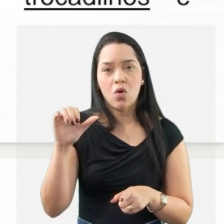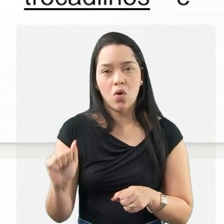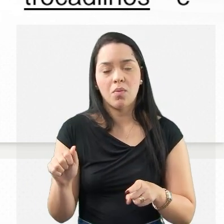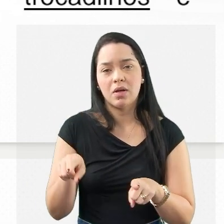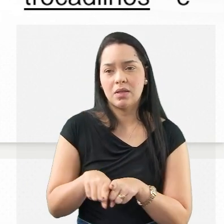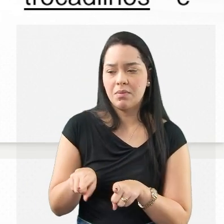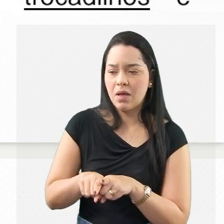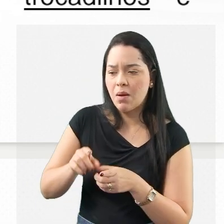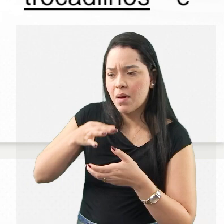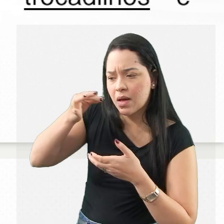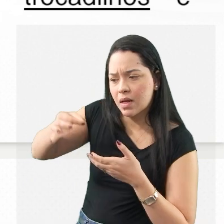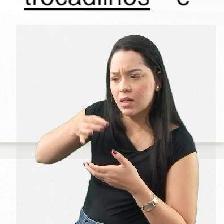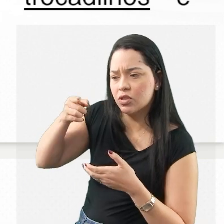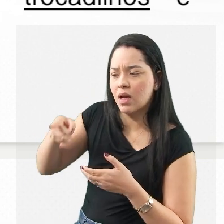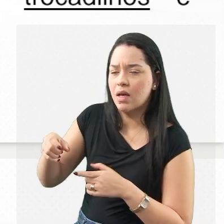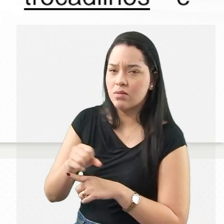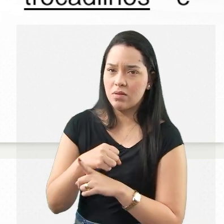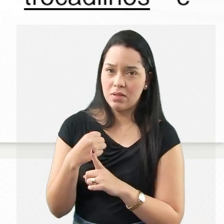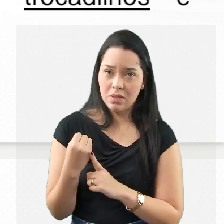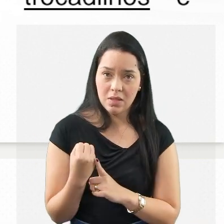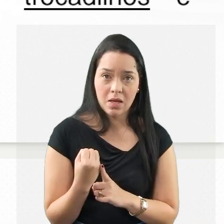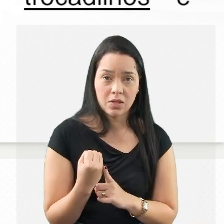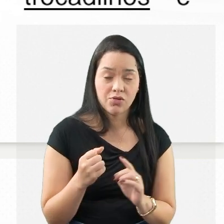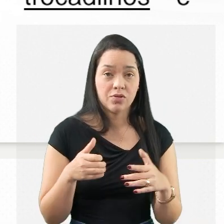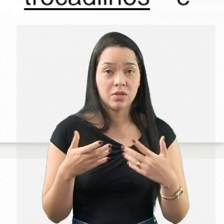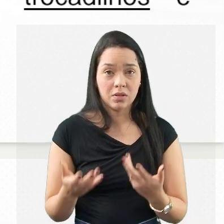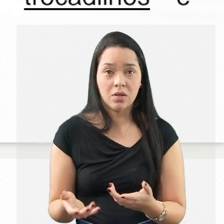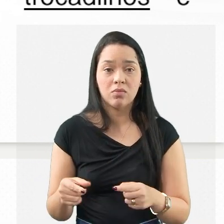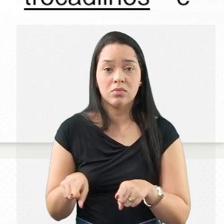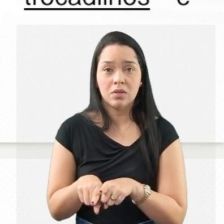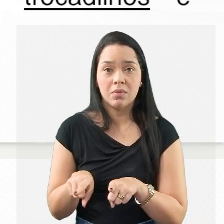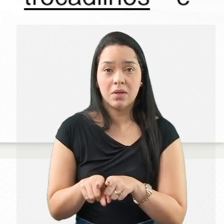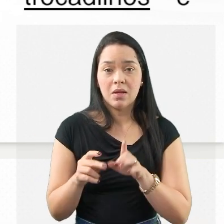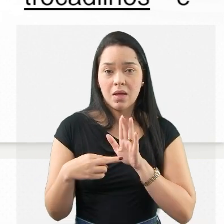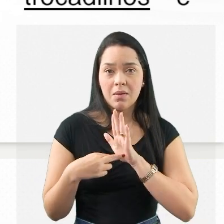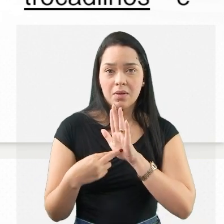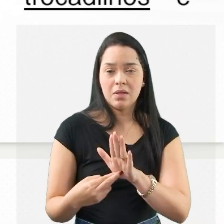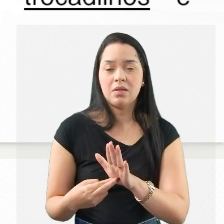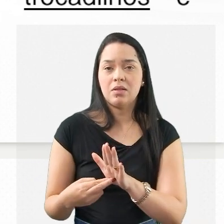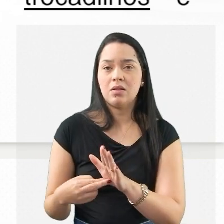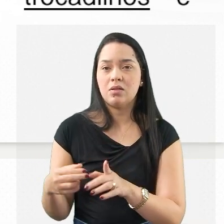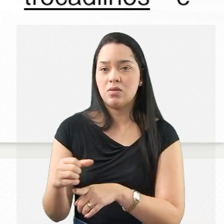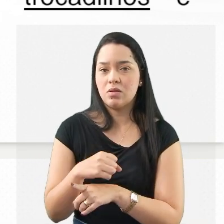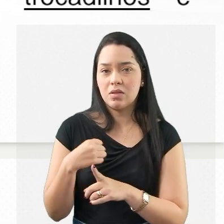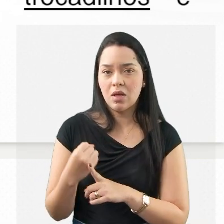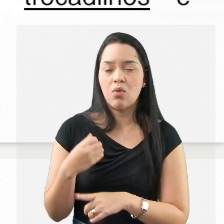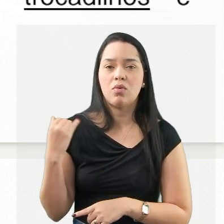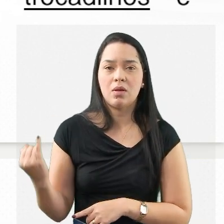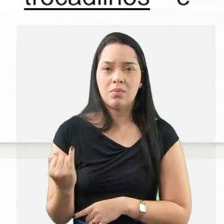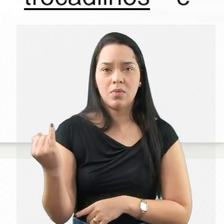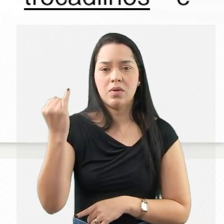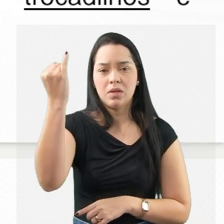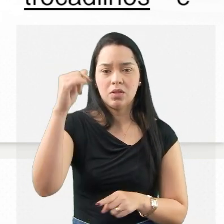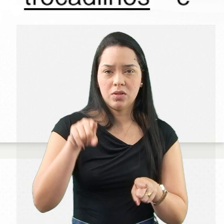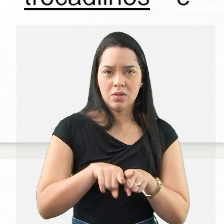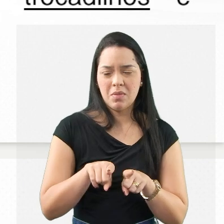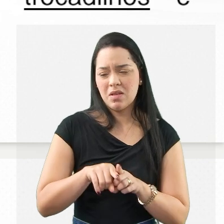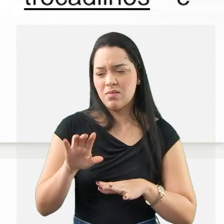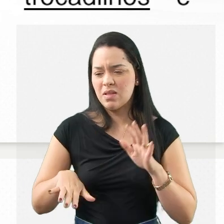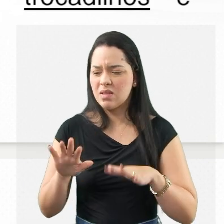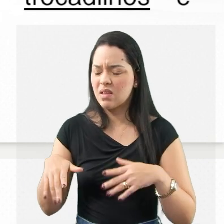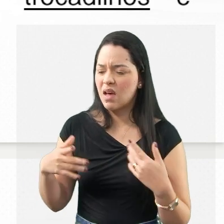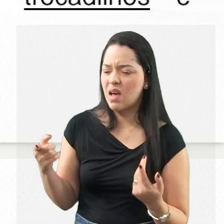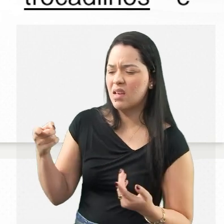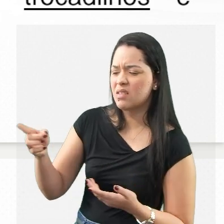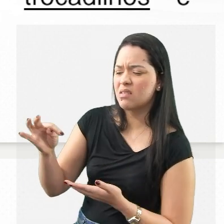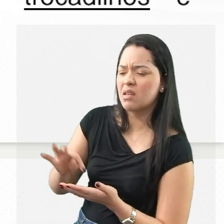uma crítica à sociedade. Então, isso representa uma função social muito importante, que às vezes a gente vê, mas esse